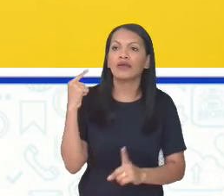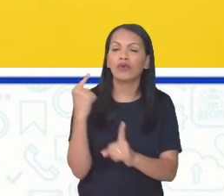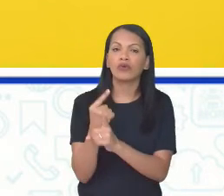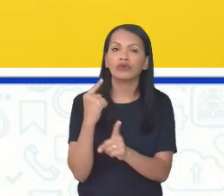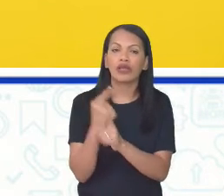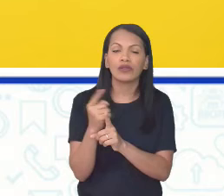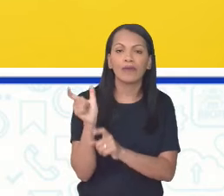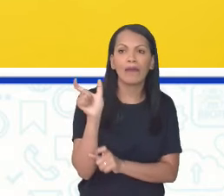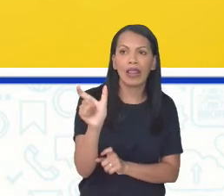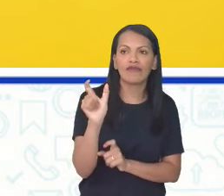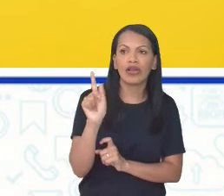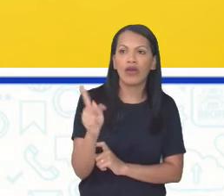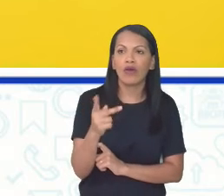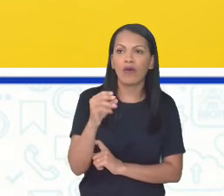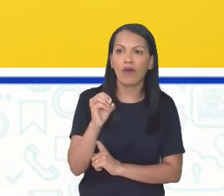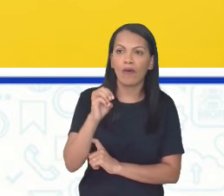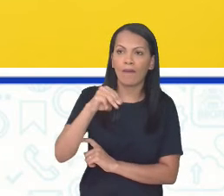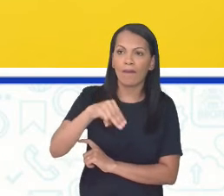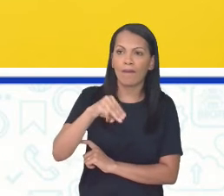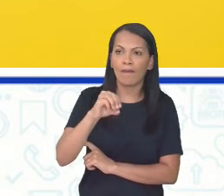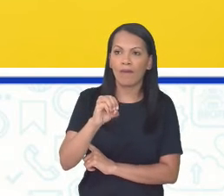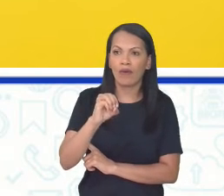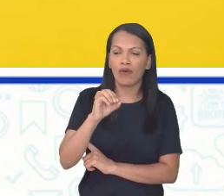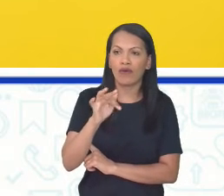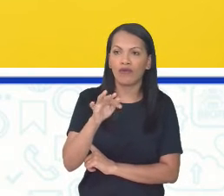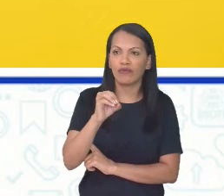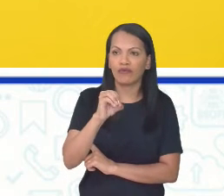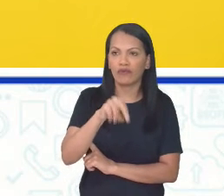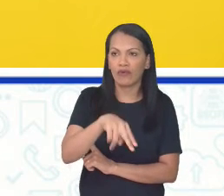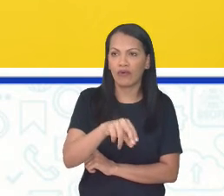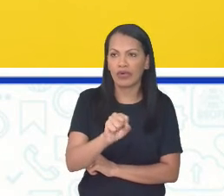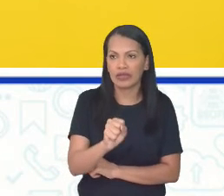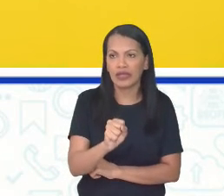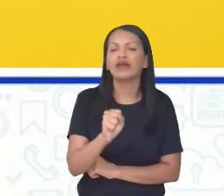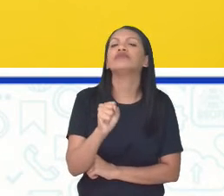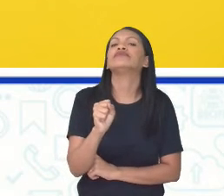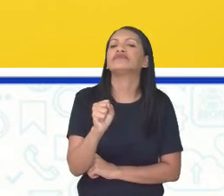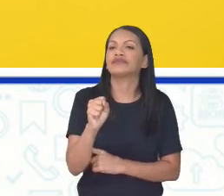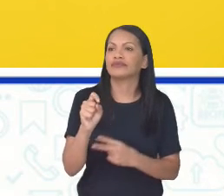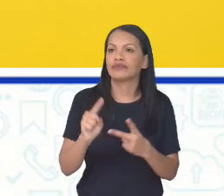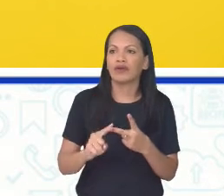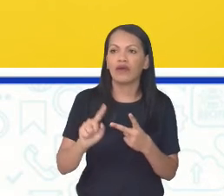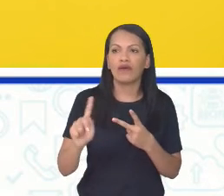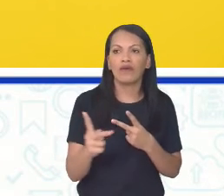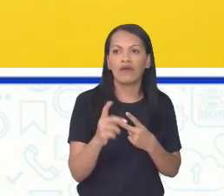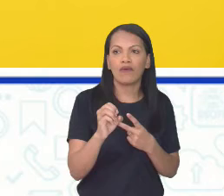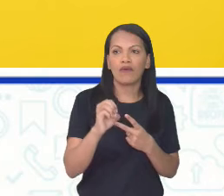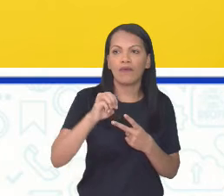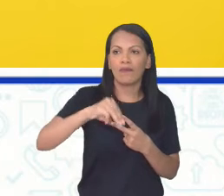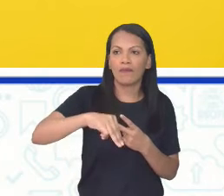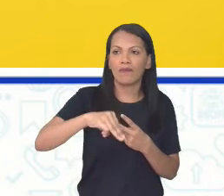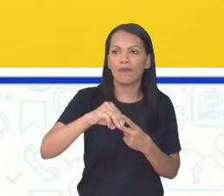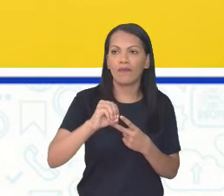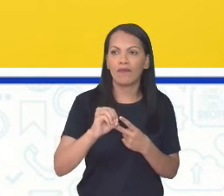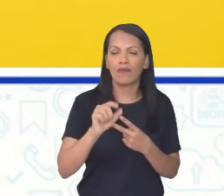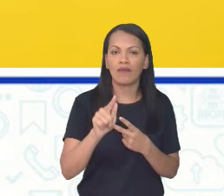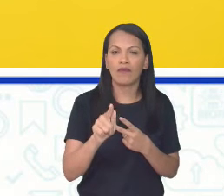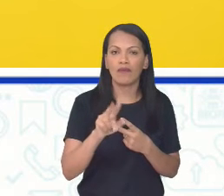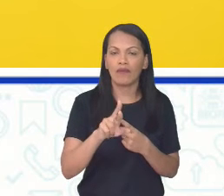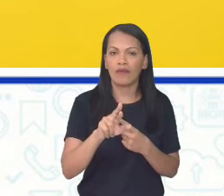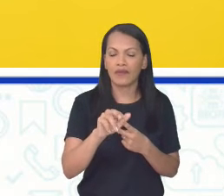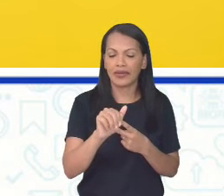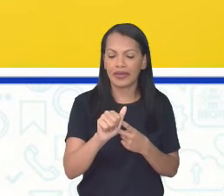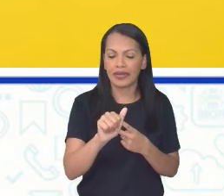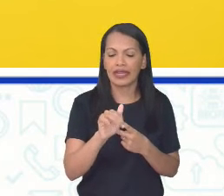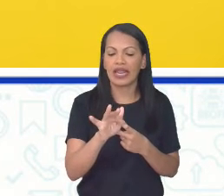e perfeitas, não é? E aí, minha gente, nós temos palavras, não é, dentro da homonímia que são